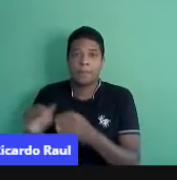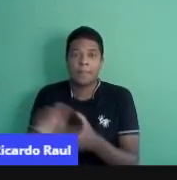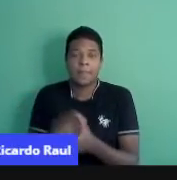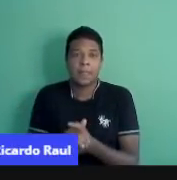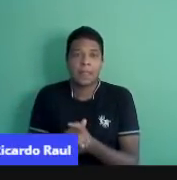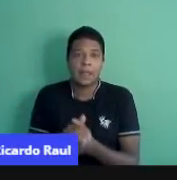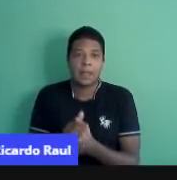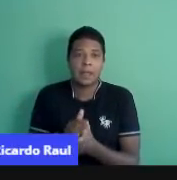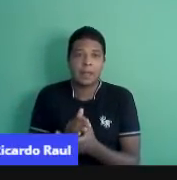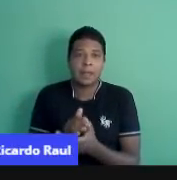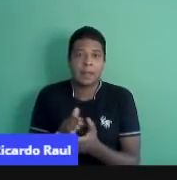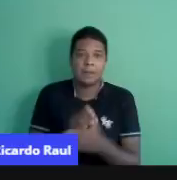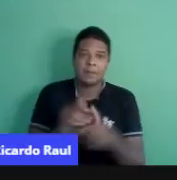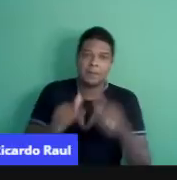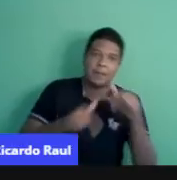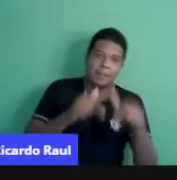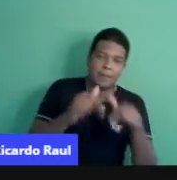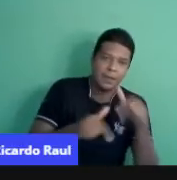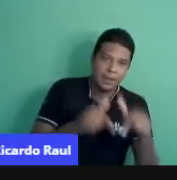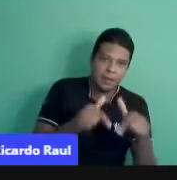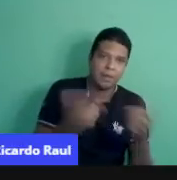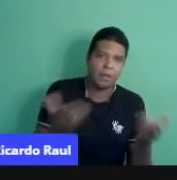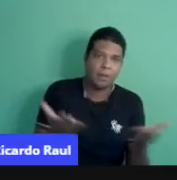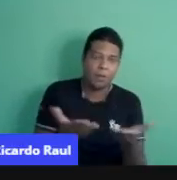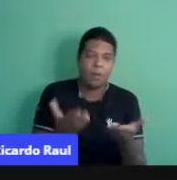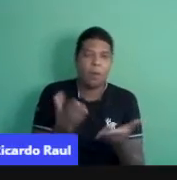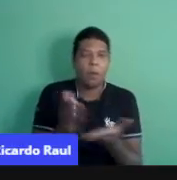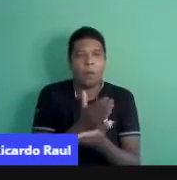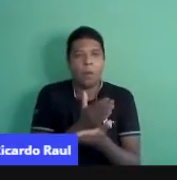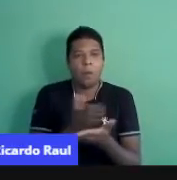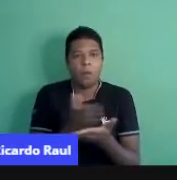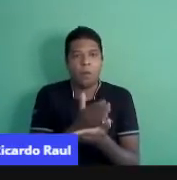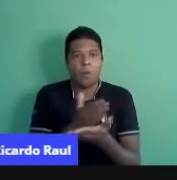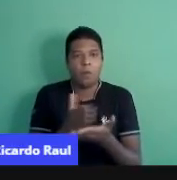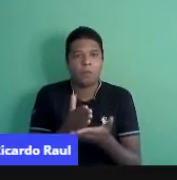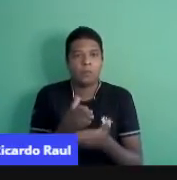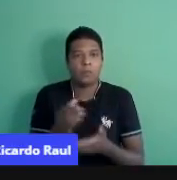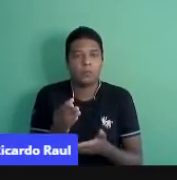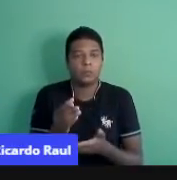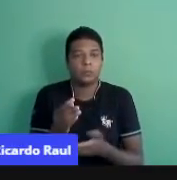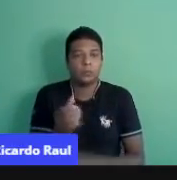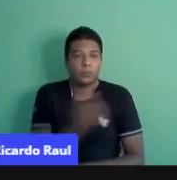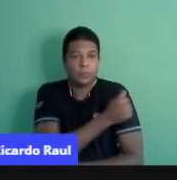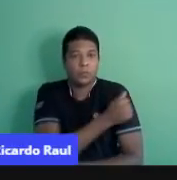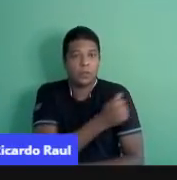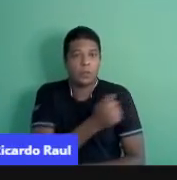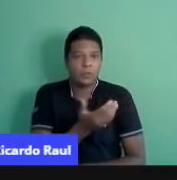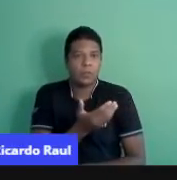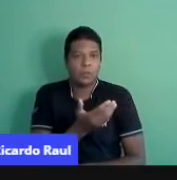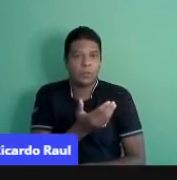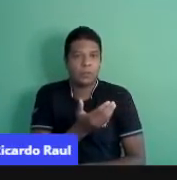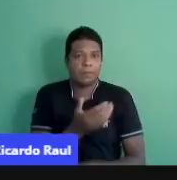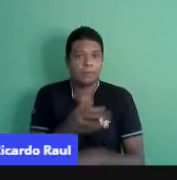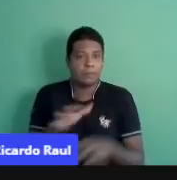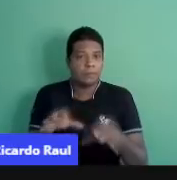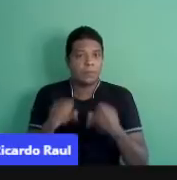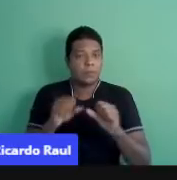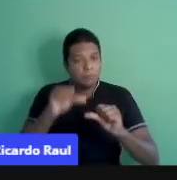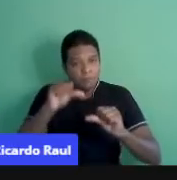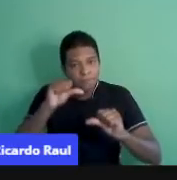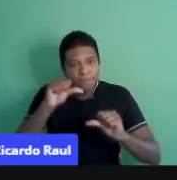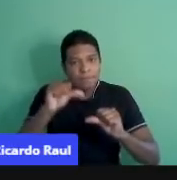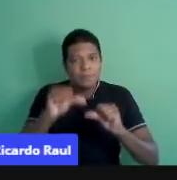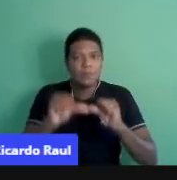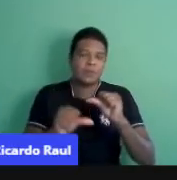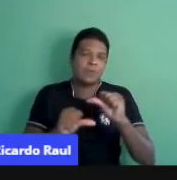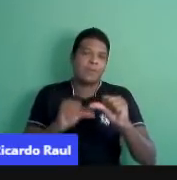no mercado de trabalho. Então, alguns desses nossos alunos ainda pegaram essa fase de mudança